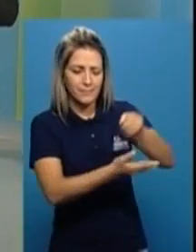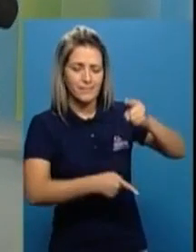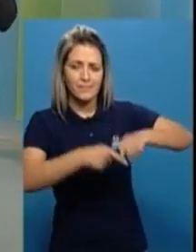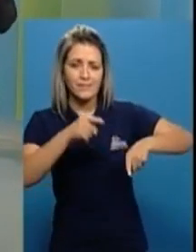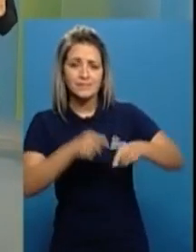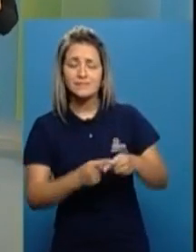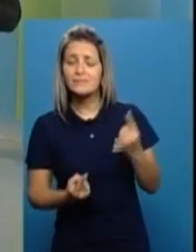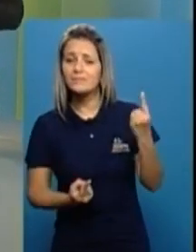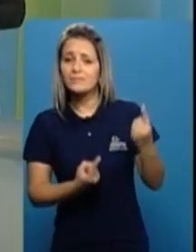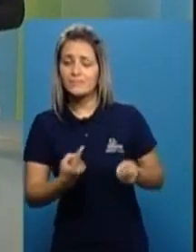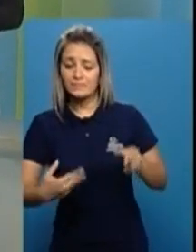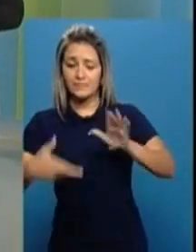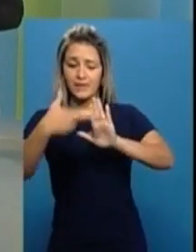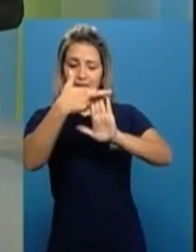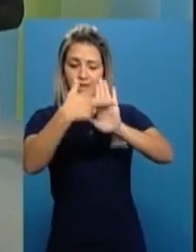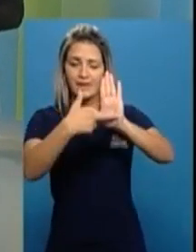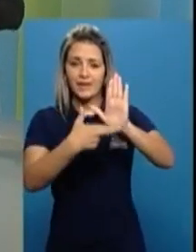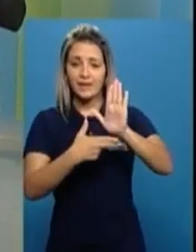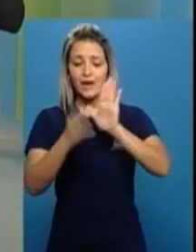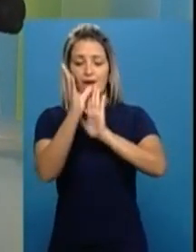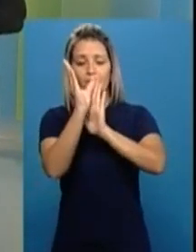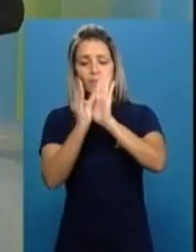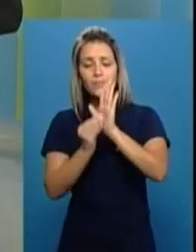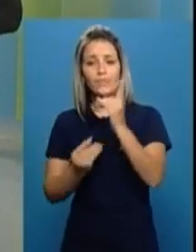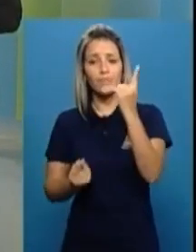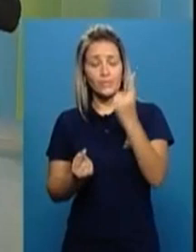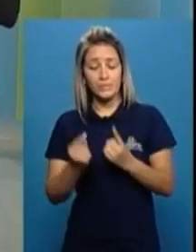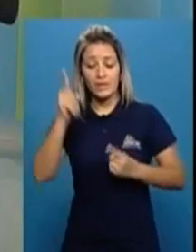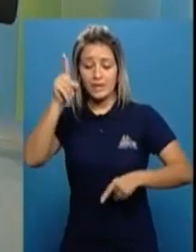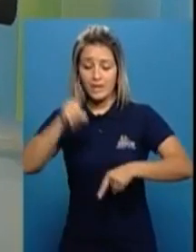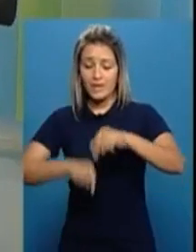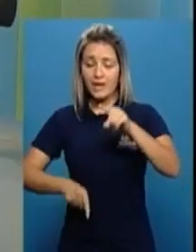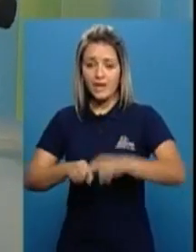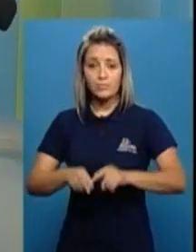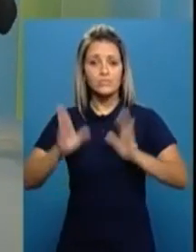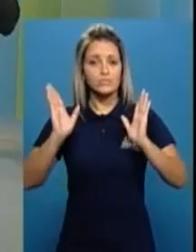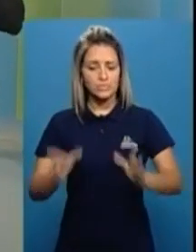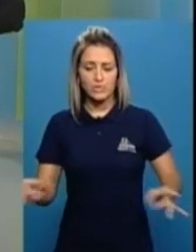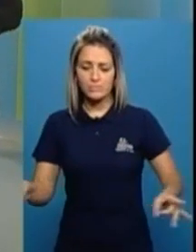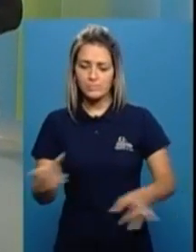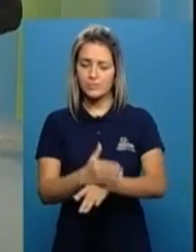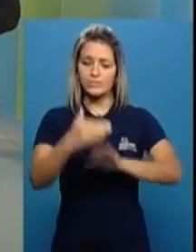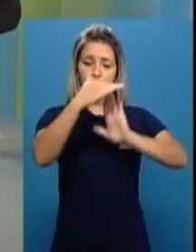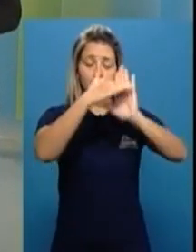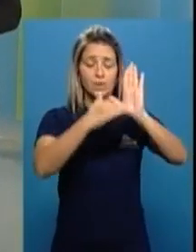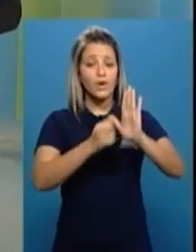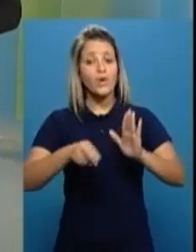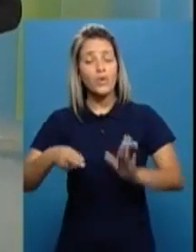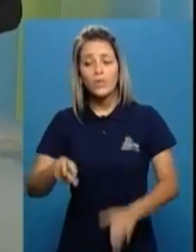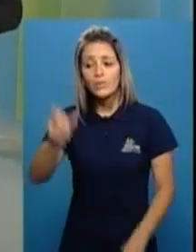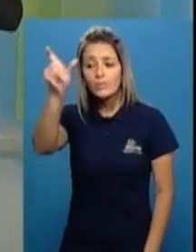normas, modelos que serão ofertados? Ele será um produto padronizado ou de acordo com o